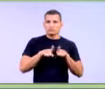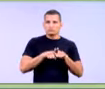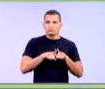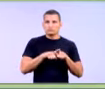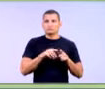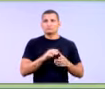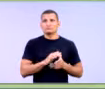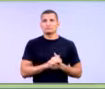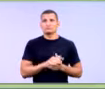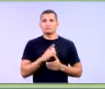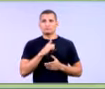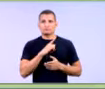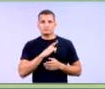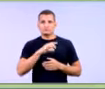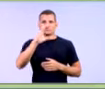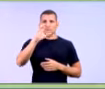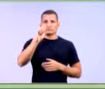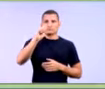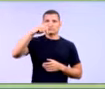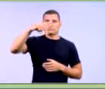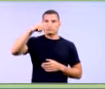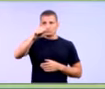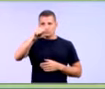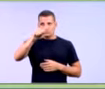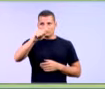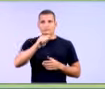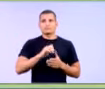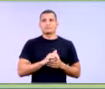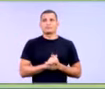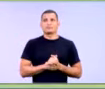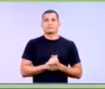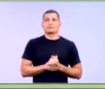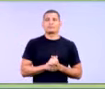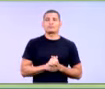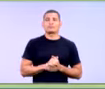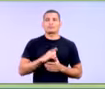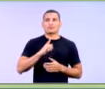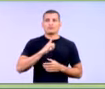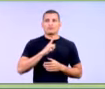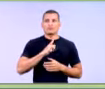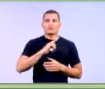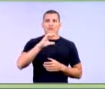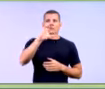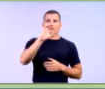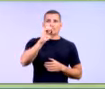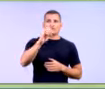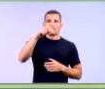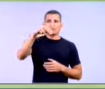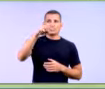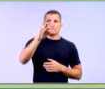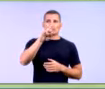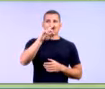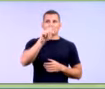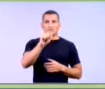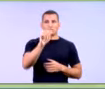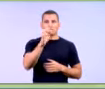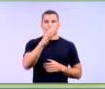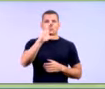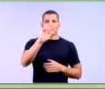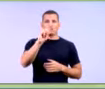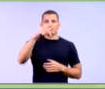tenho a capa, né? Eu tenho a contracapa ou a folha de rosto, né?